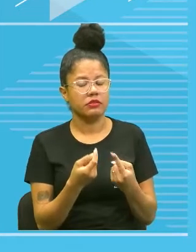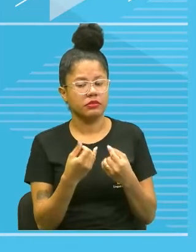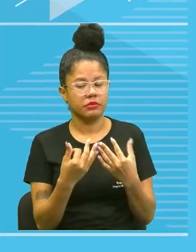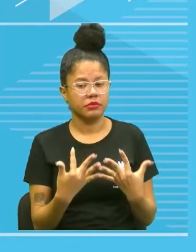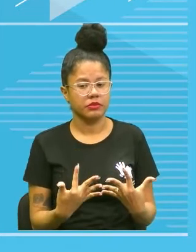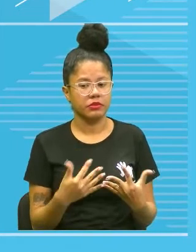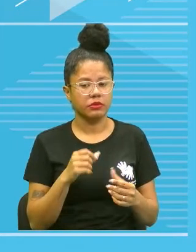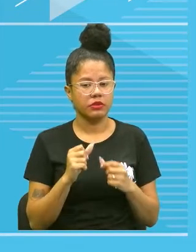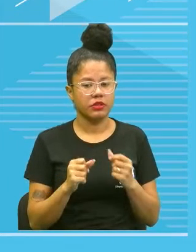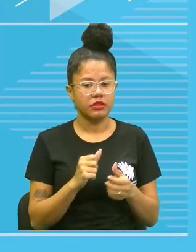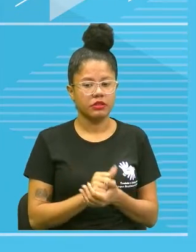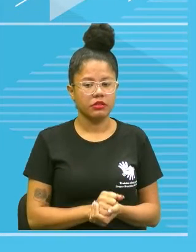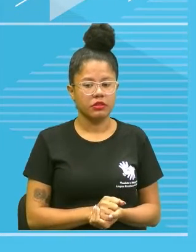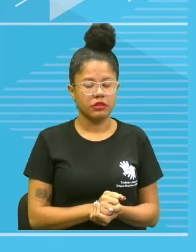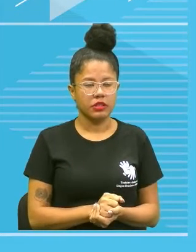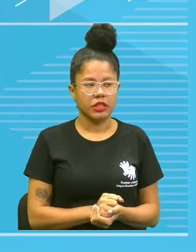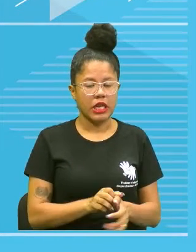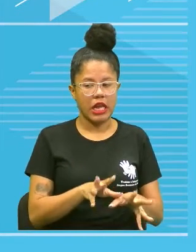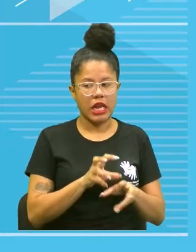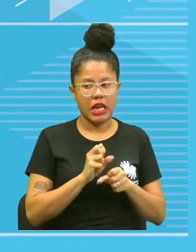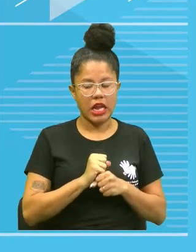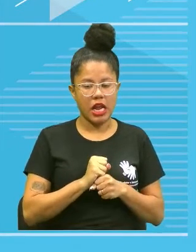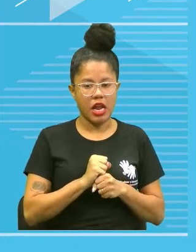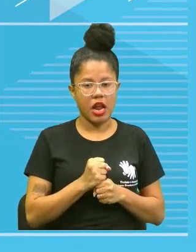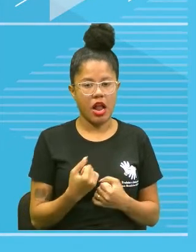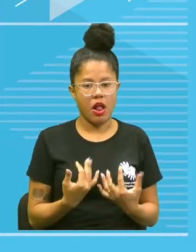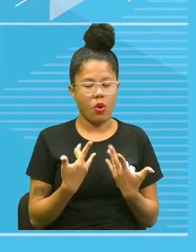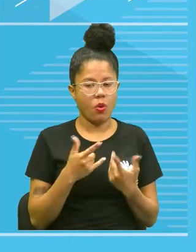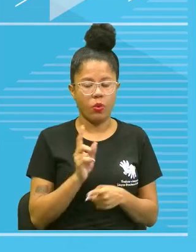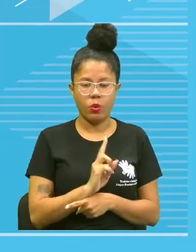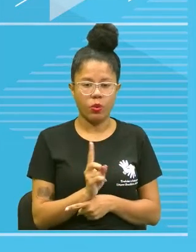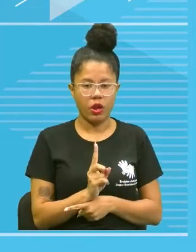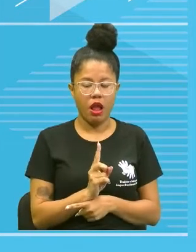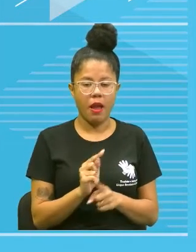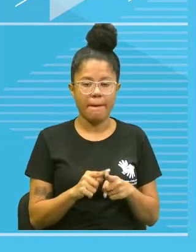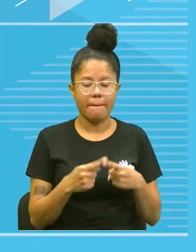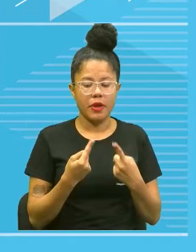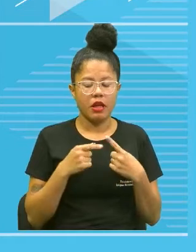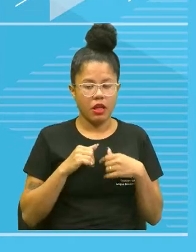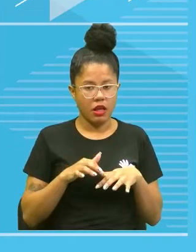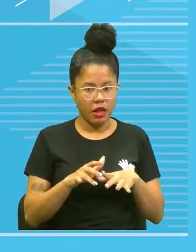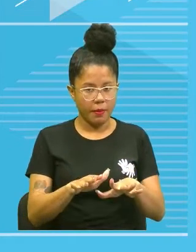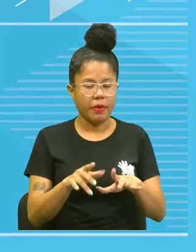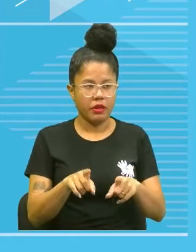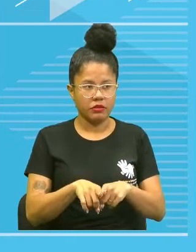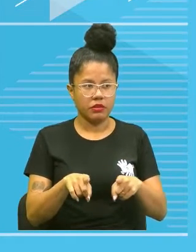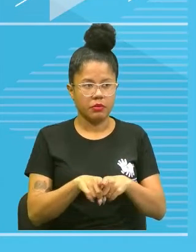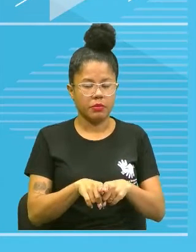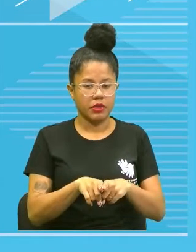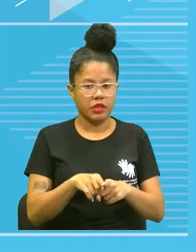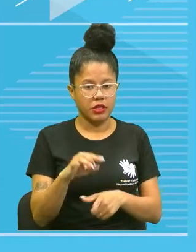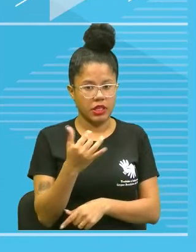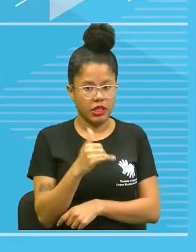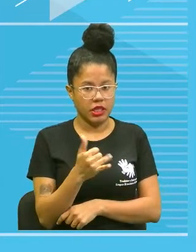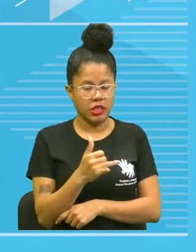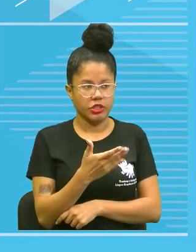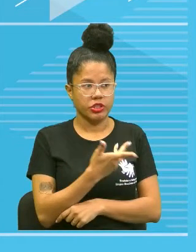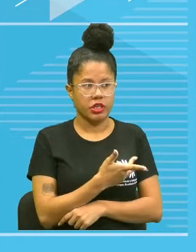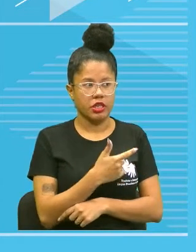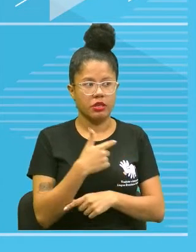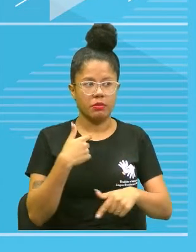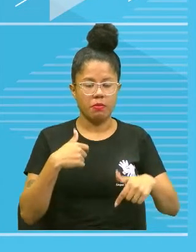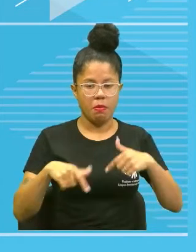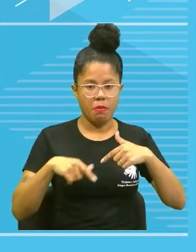não guarda calor para ele, né? Ele gasta tudo em trabalho. Sim, mas eu falei para você que durante aquele movimento ele